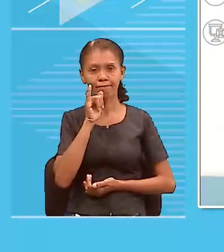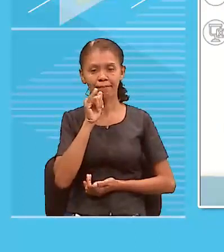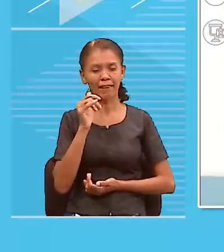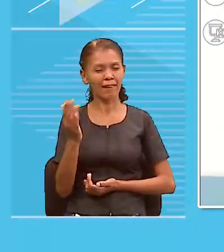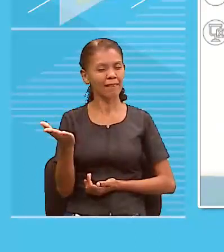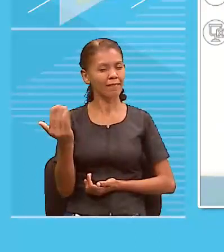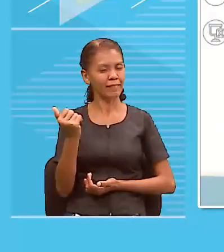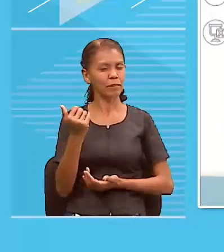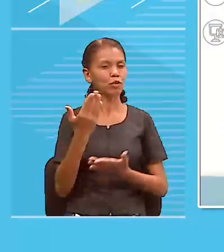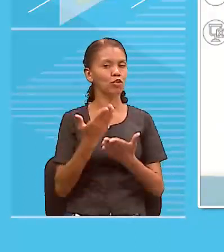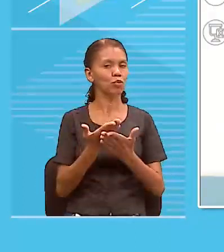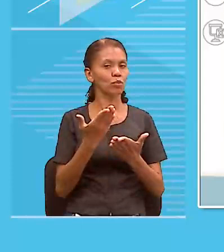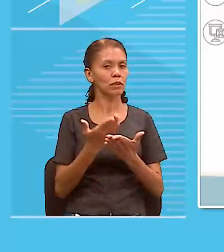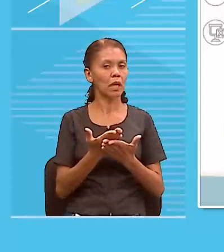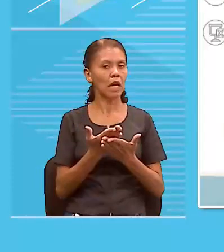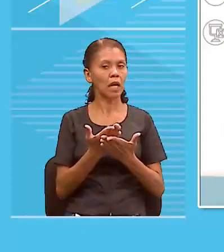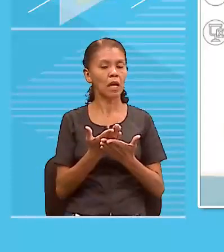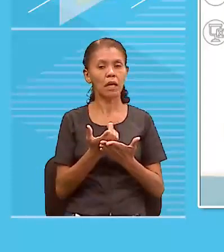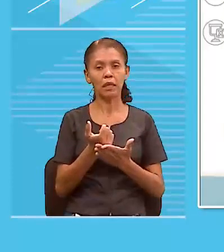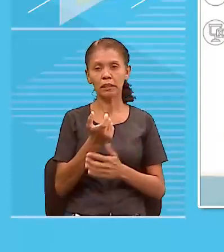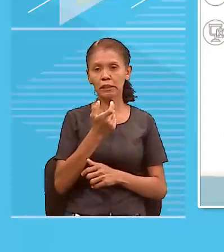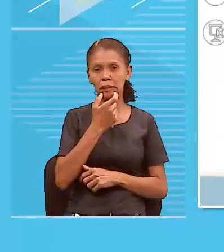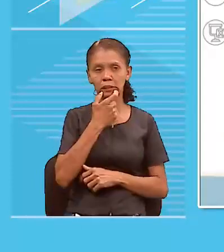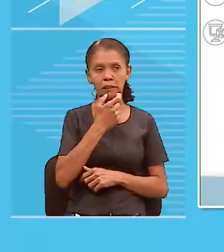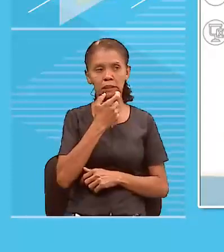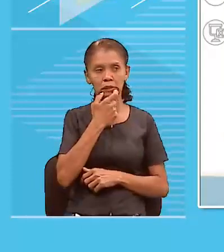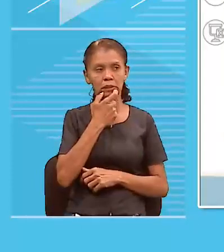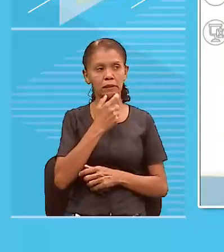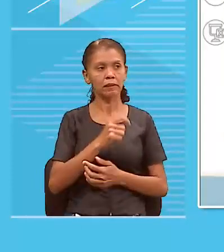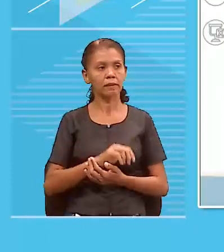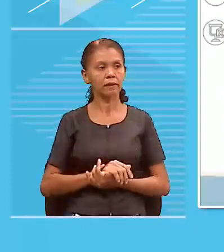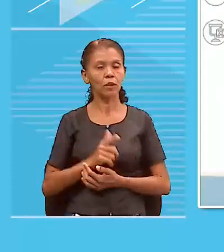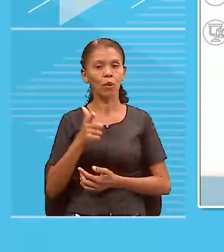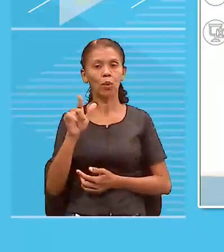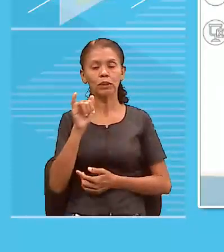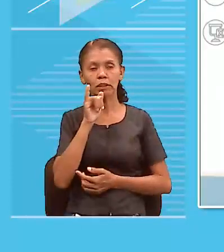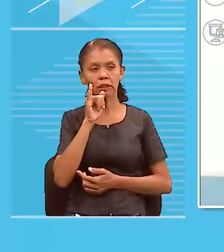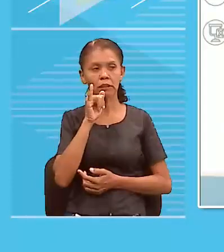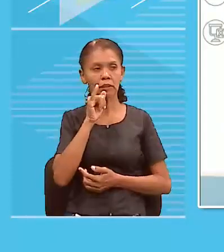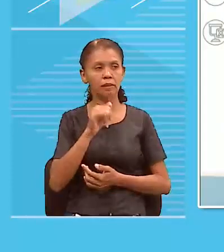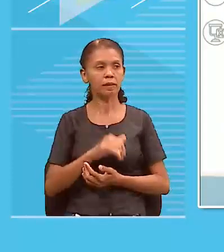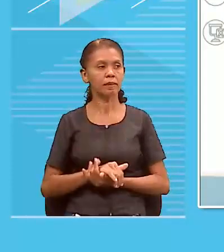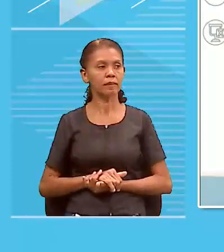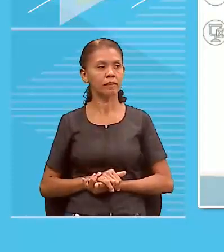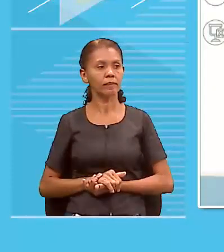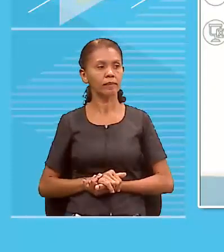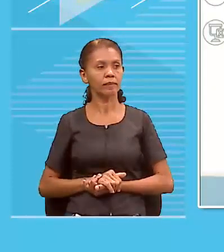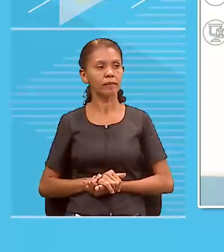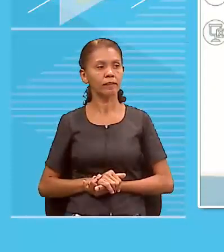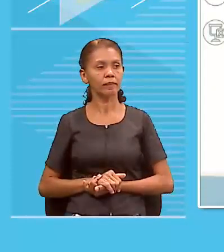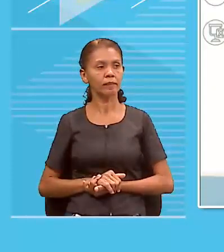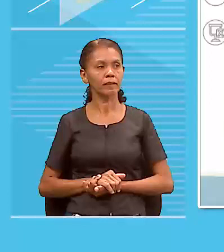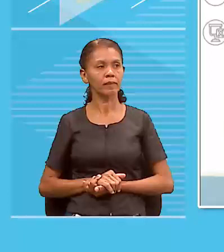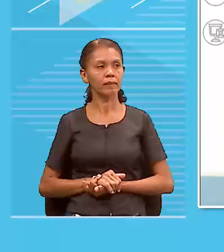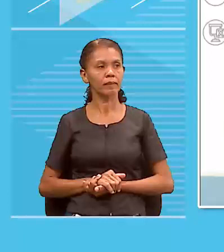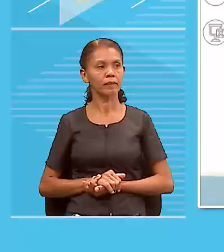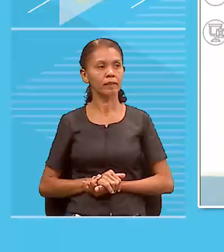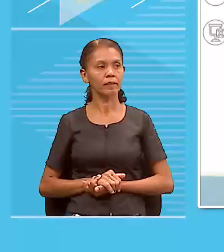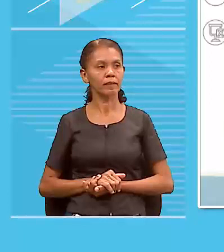algo para alguém diz assim ó Please Forgive Me Please Forgive Me Olha o pedido